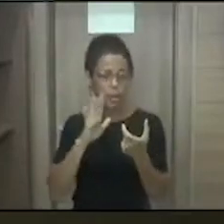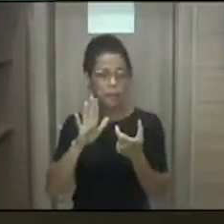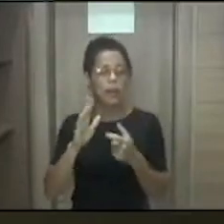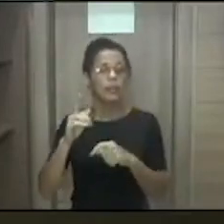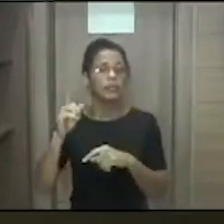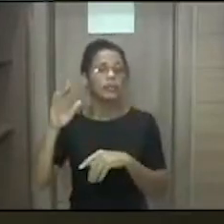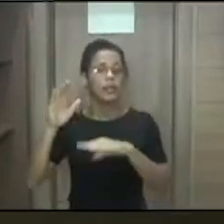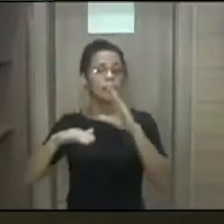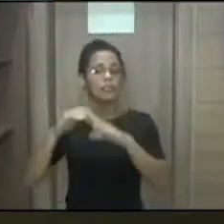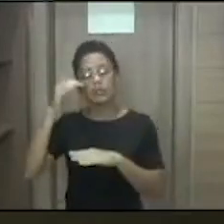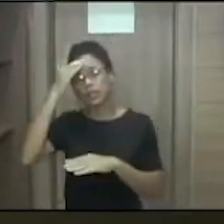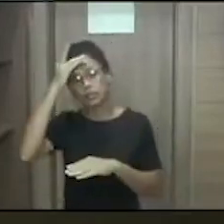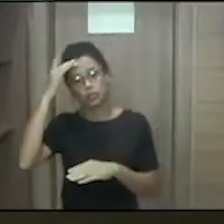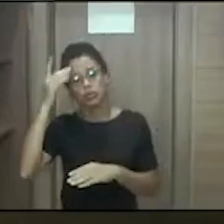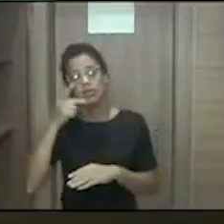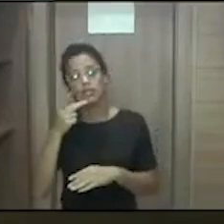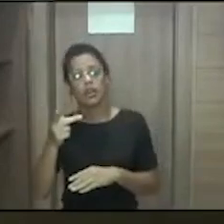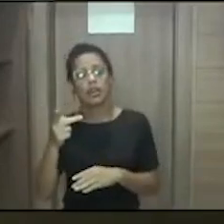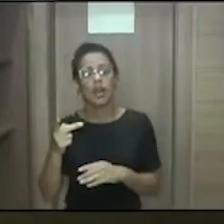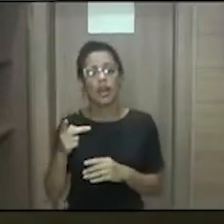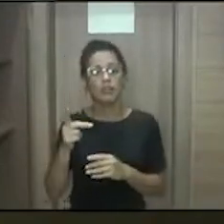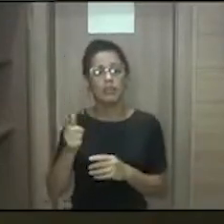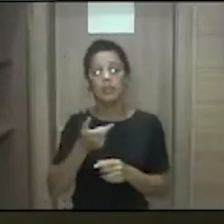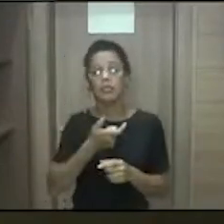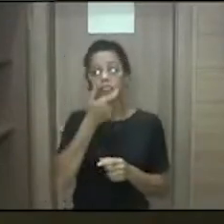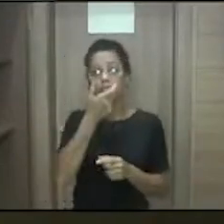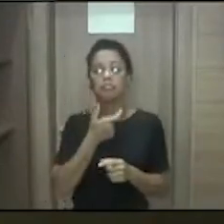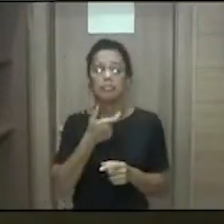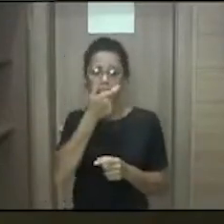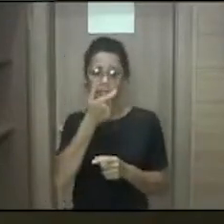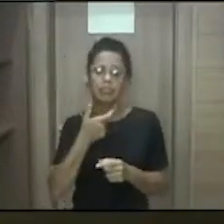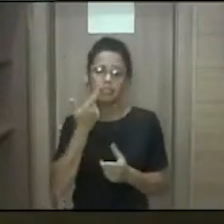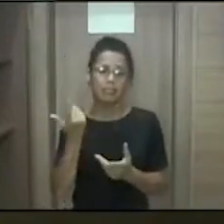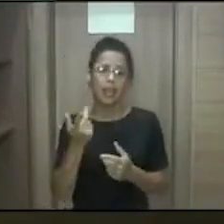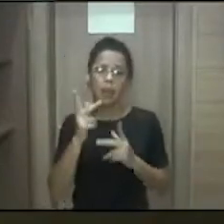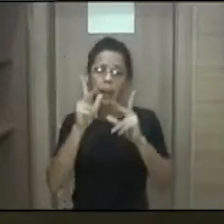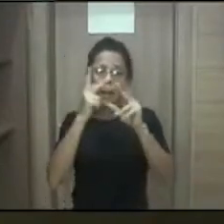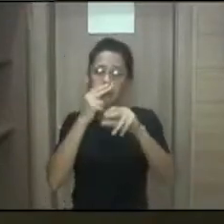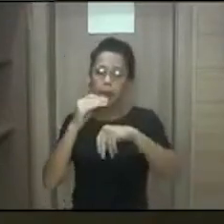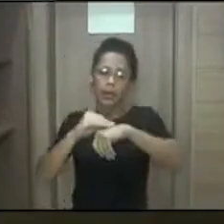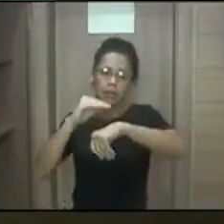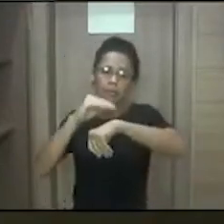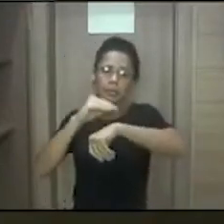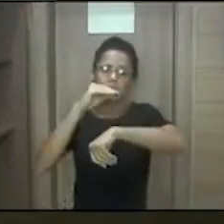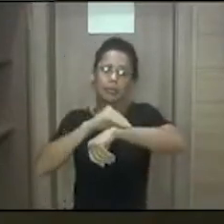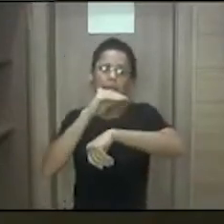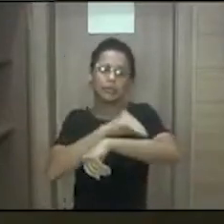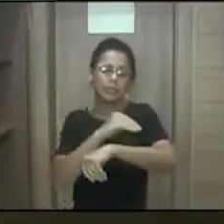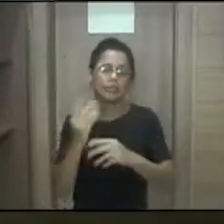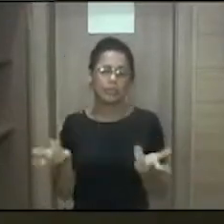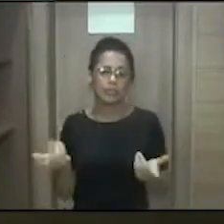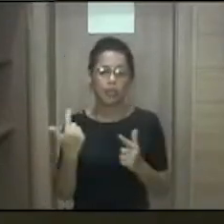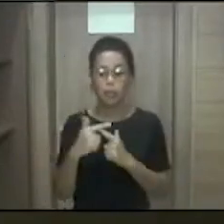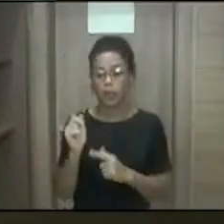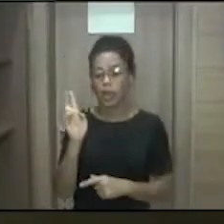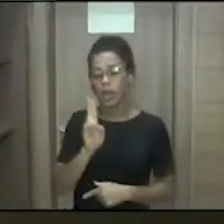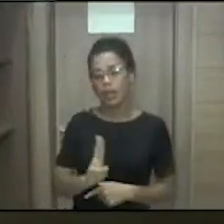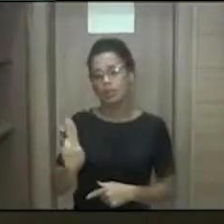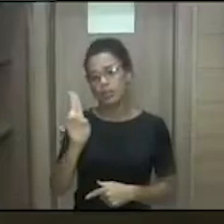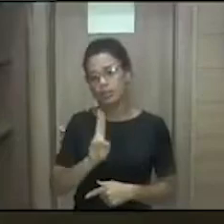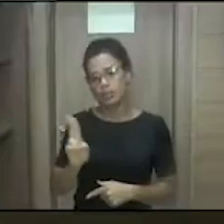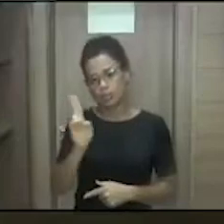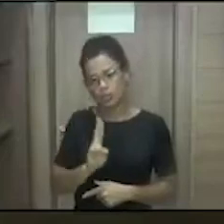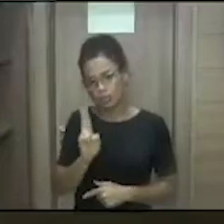as pessoas falavam no senso comum, né? Então isso é importante, porque ela está sendo usada como uma prótese